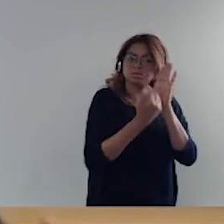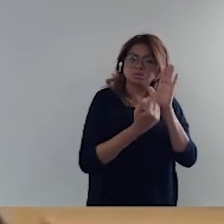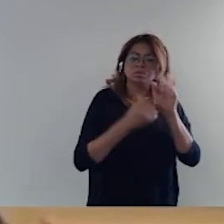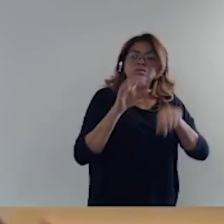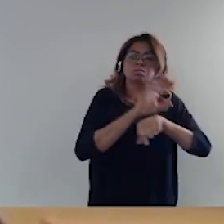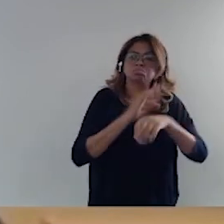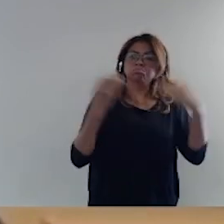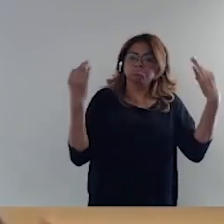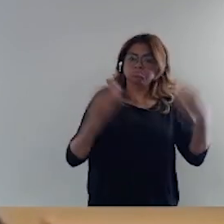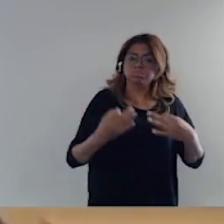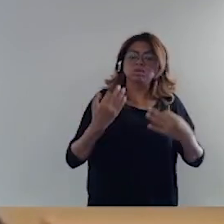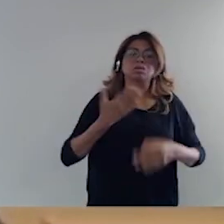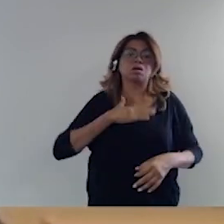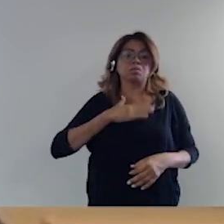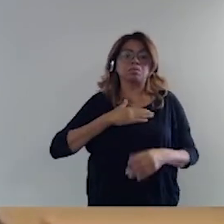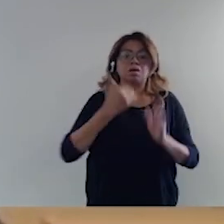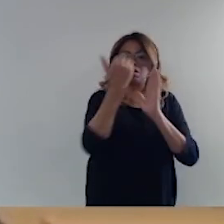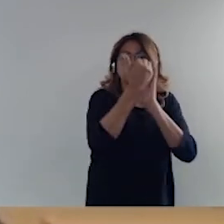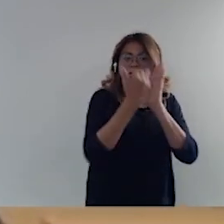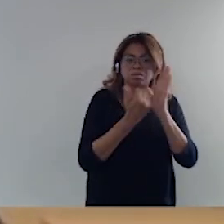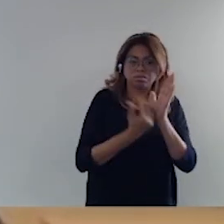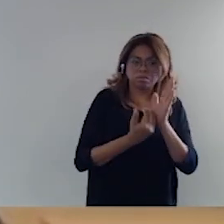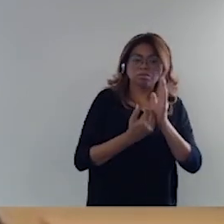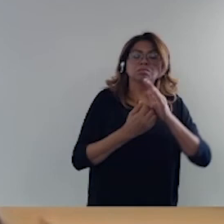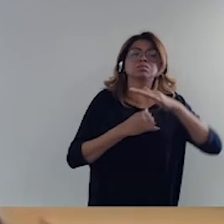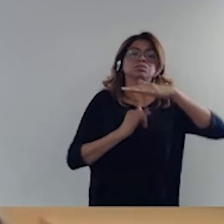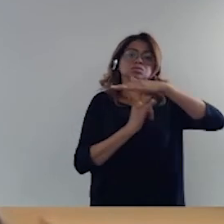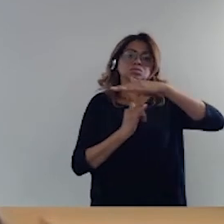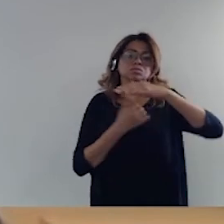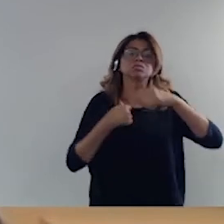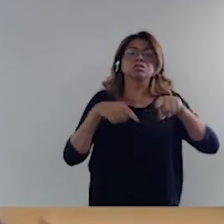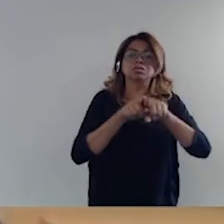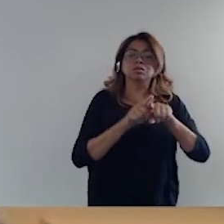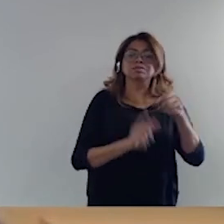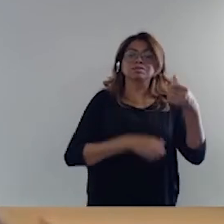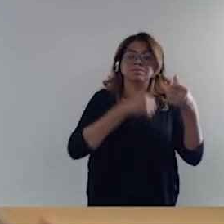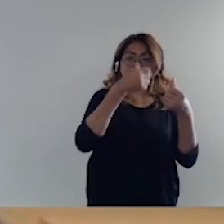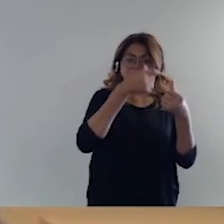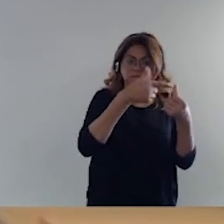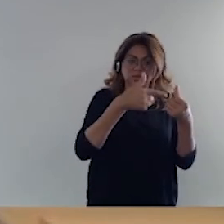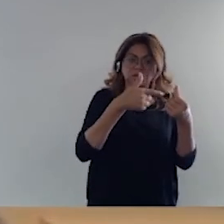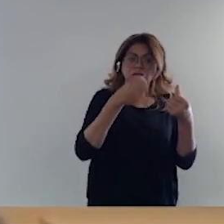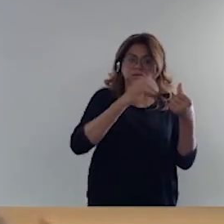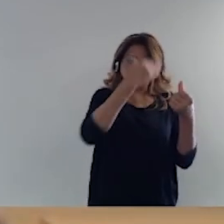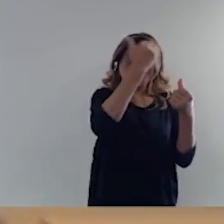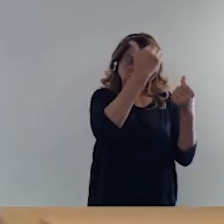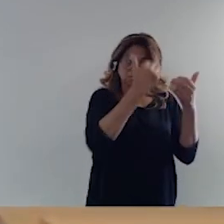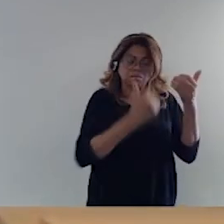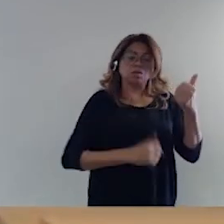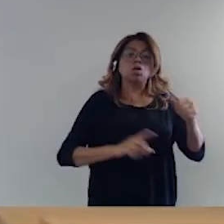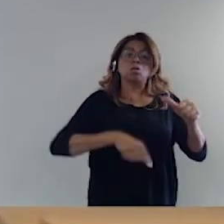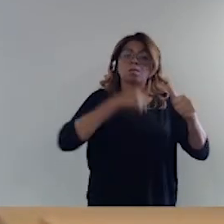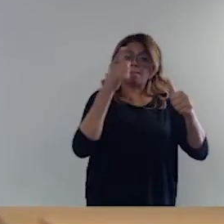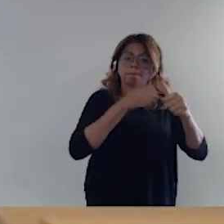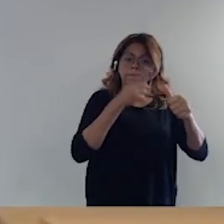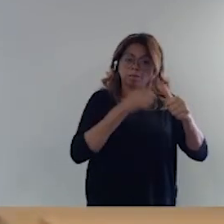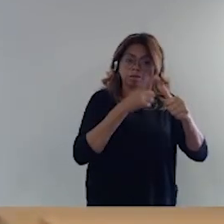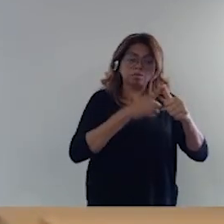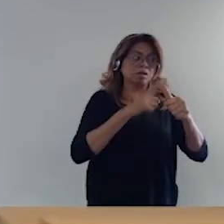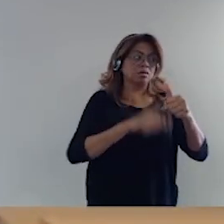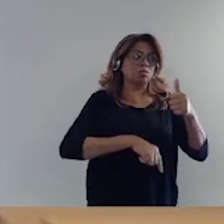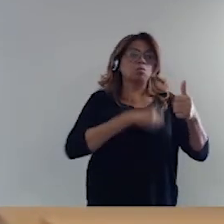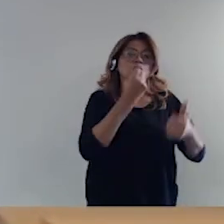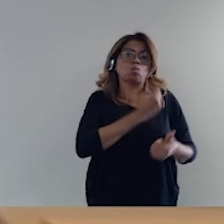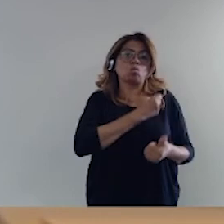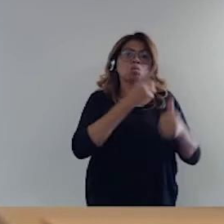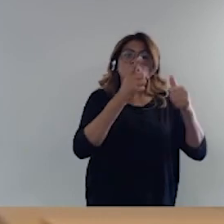institucional. A minha agenda institucional tem 6 itens. O item número 1 é